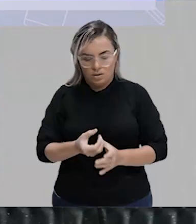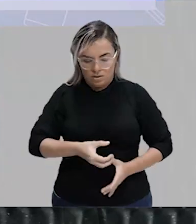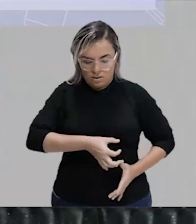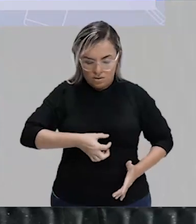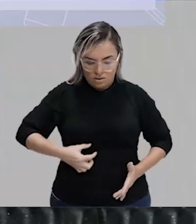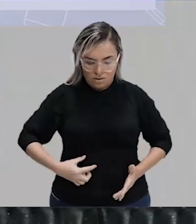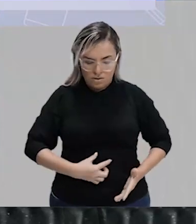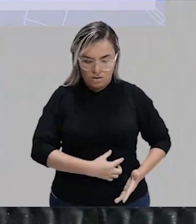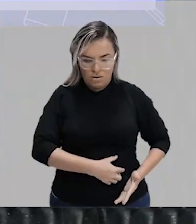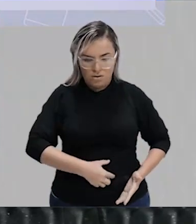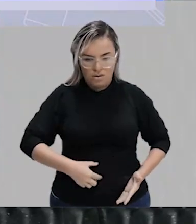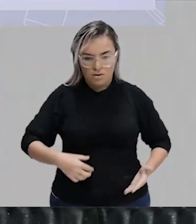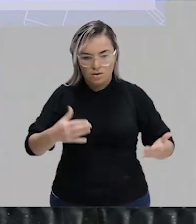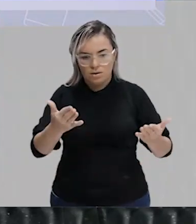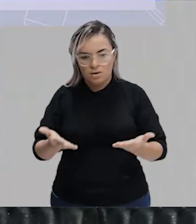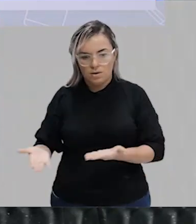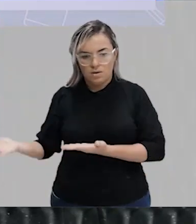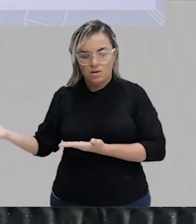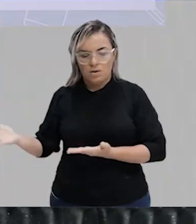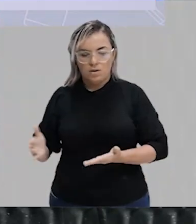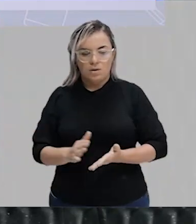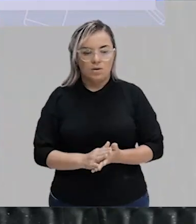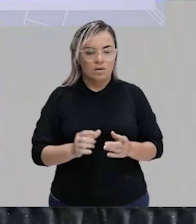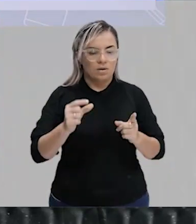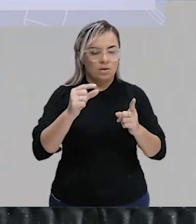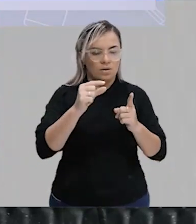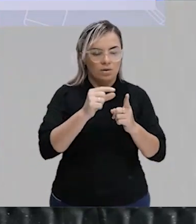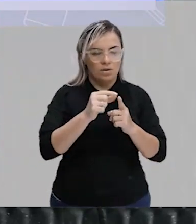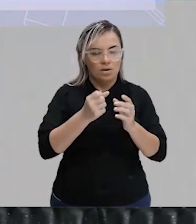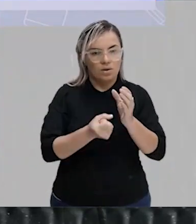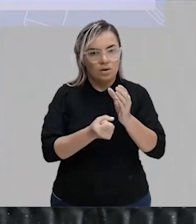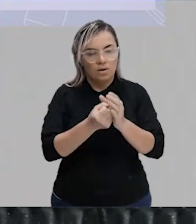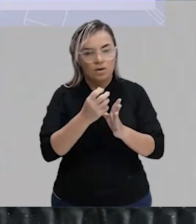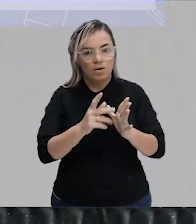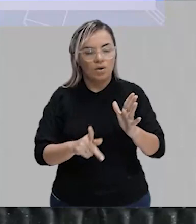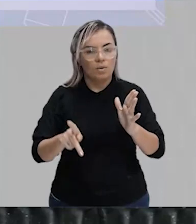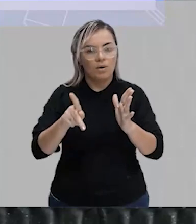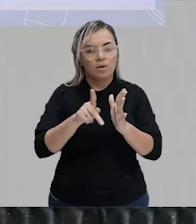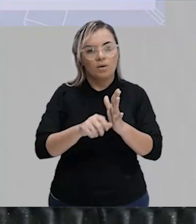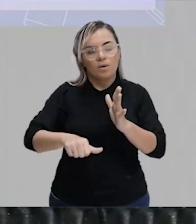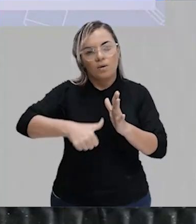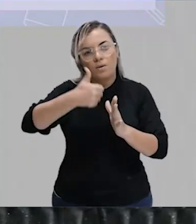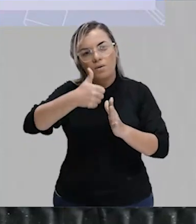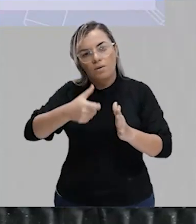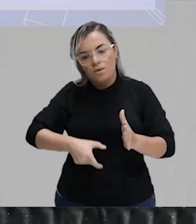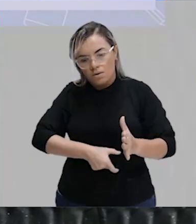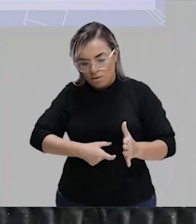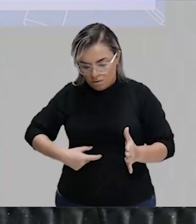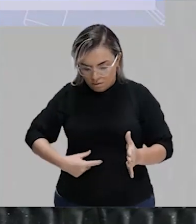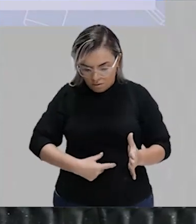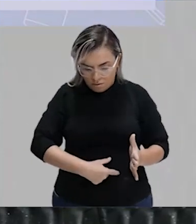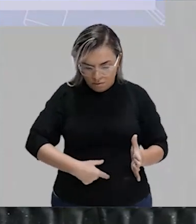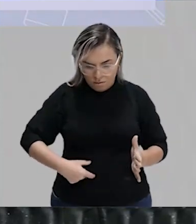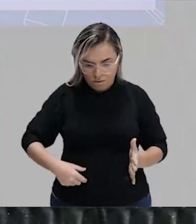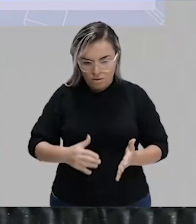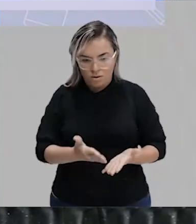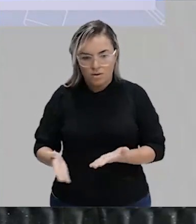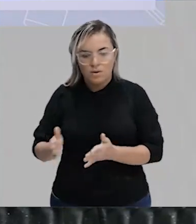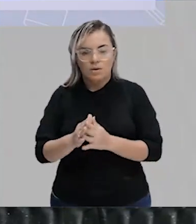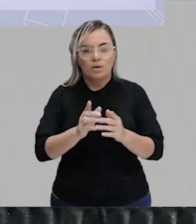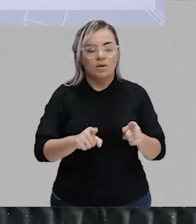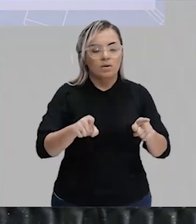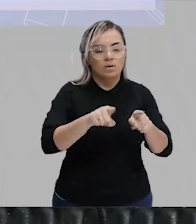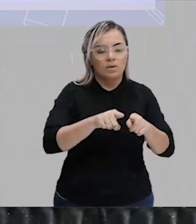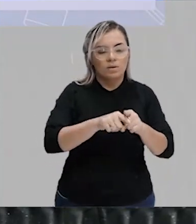arquêntero, a palavra arquêntero significa intestino primitivo, tá? E o blastóporo é o canal